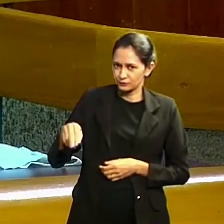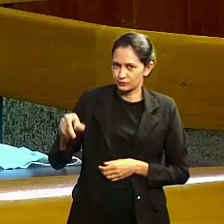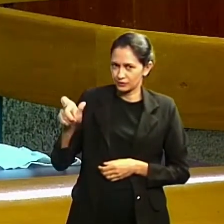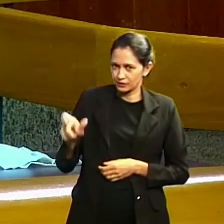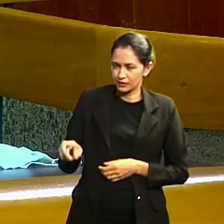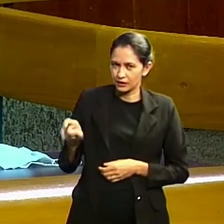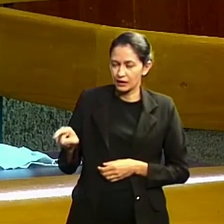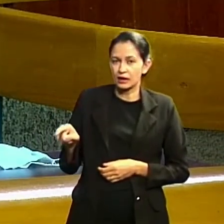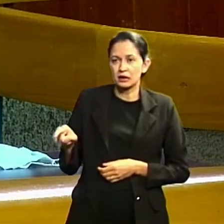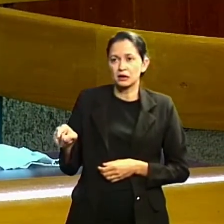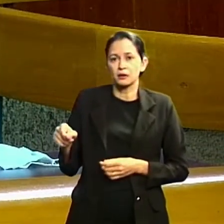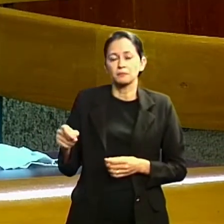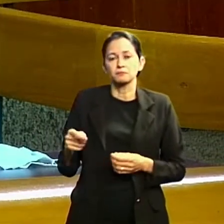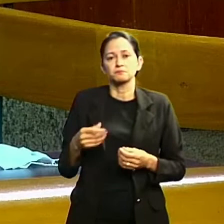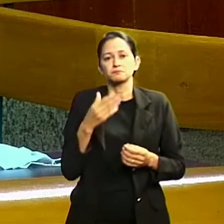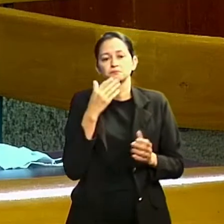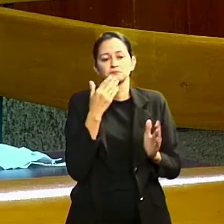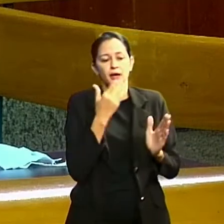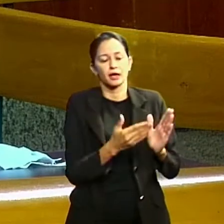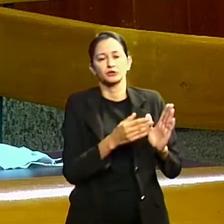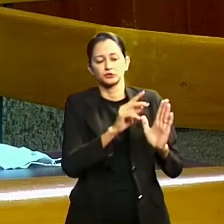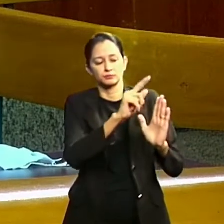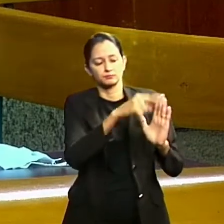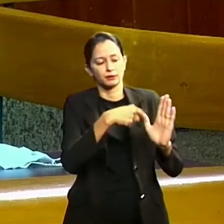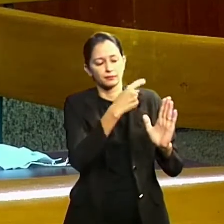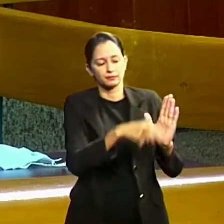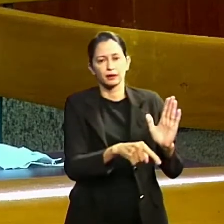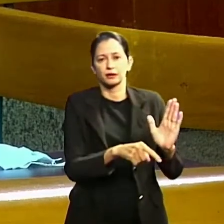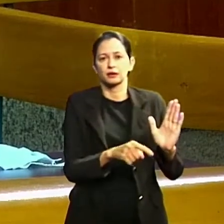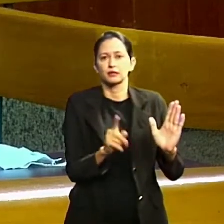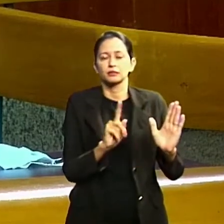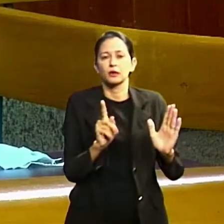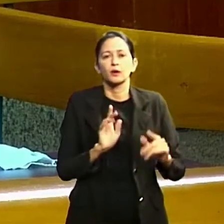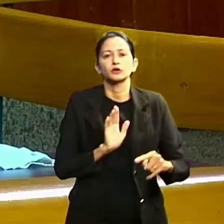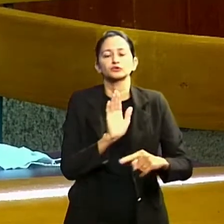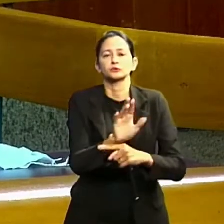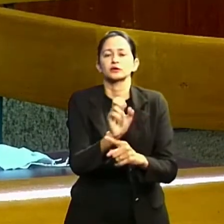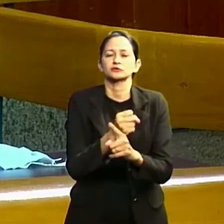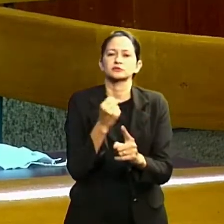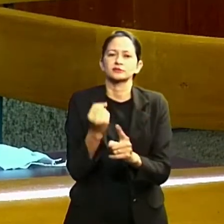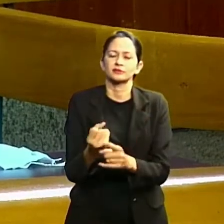o projeto vetando esse benefício para a sociedade.